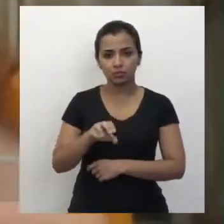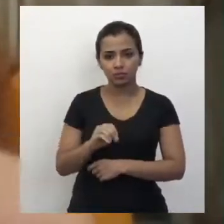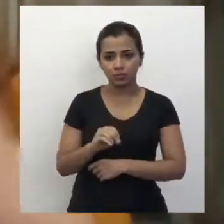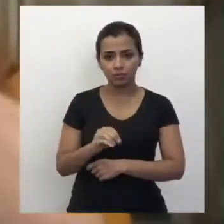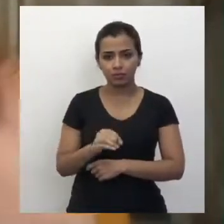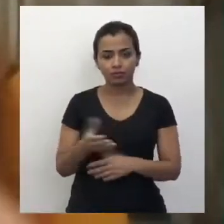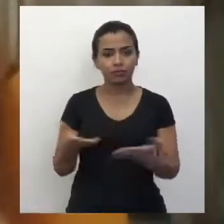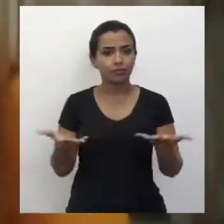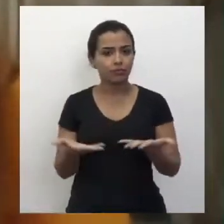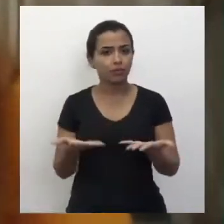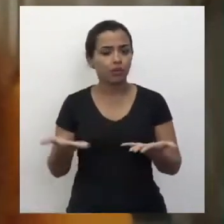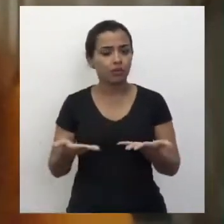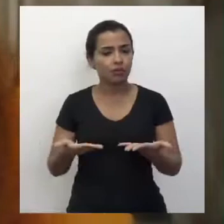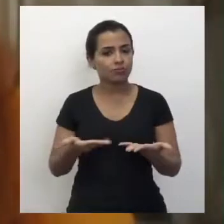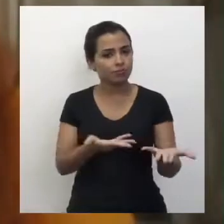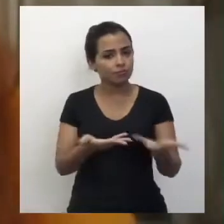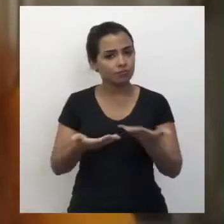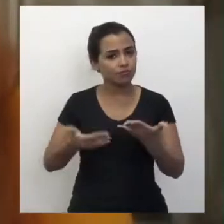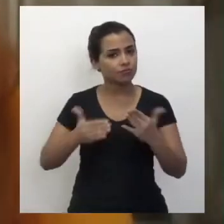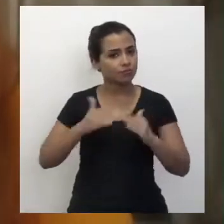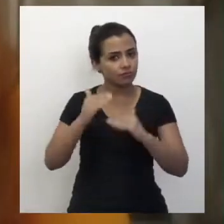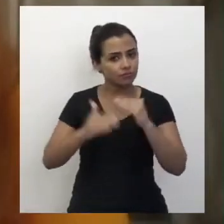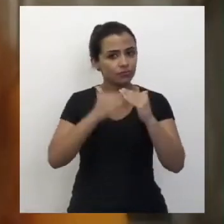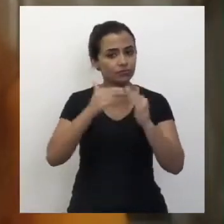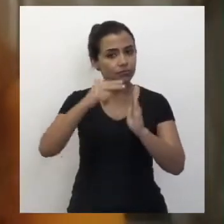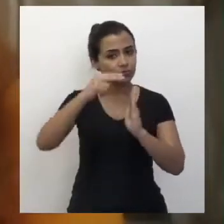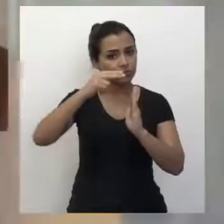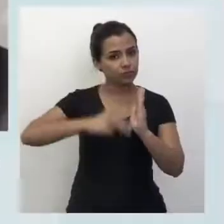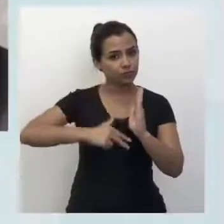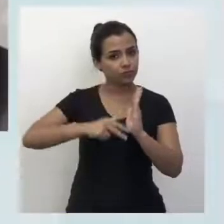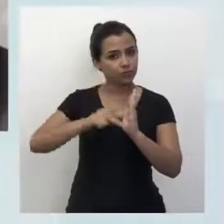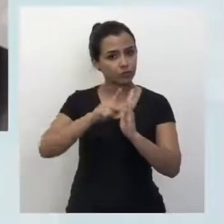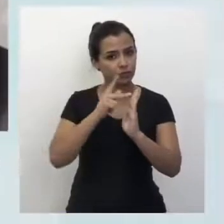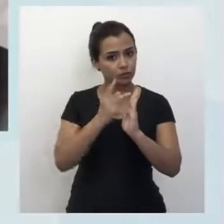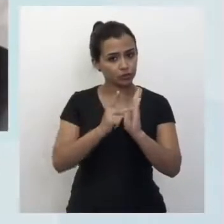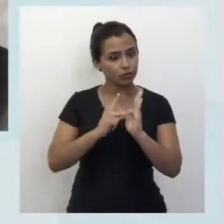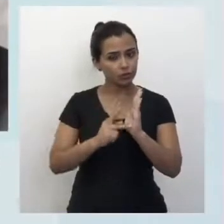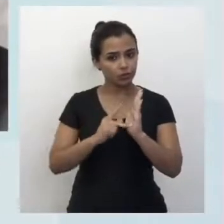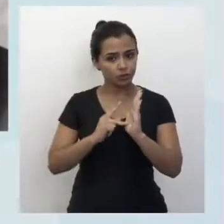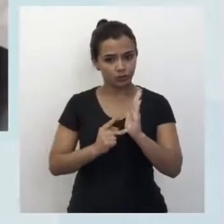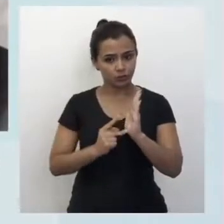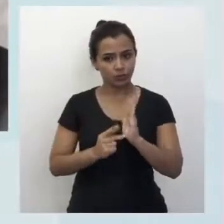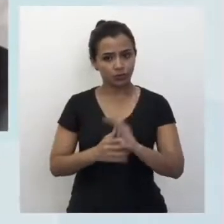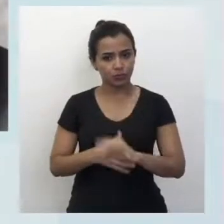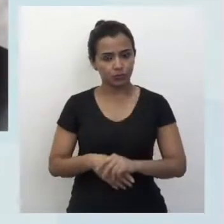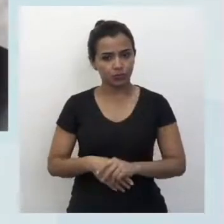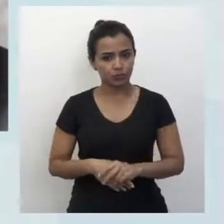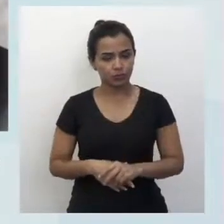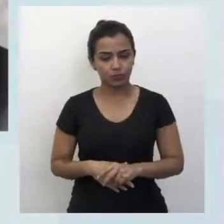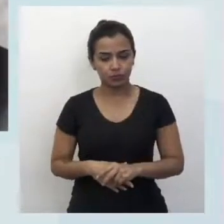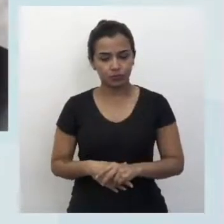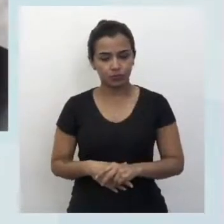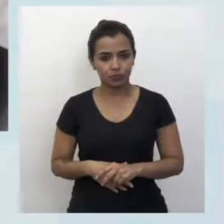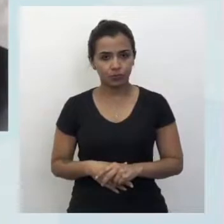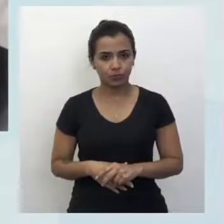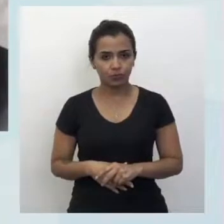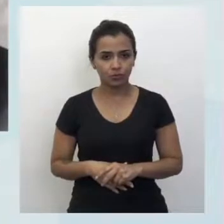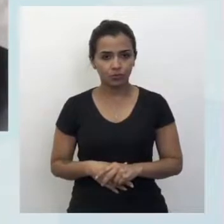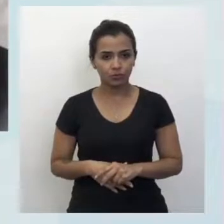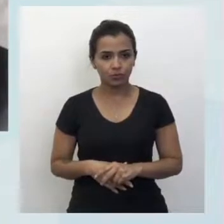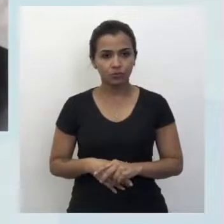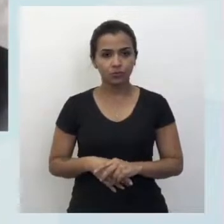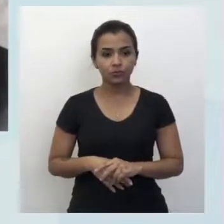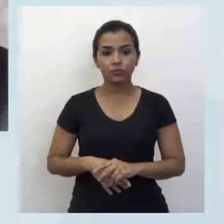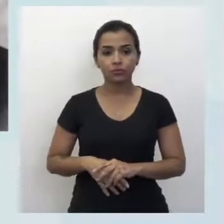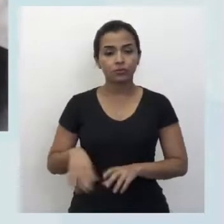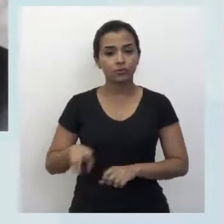para avançarmos juntos e lermos um poema de Álvaro de Campos, um dos heterônimos,